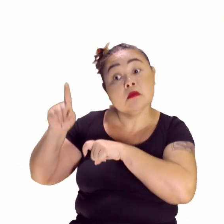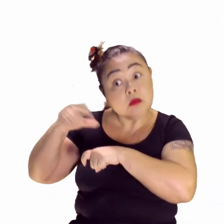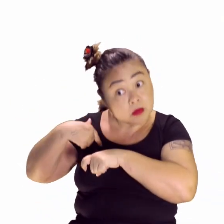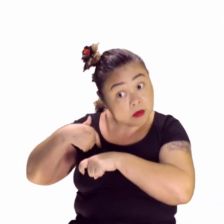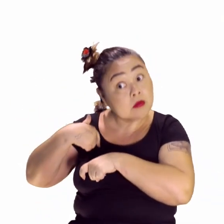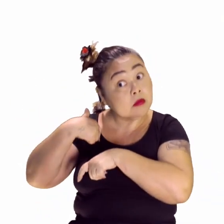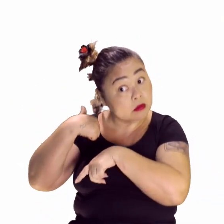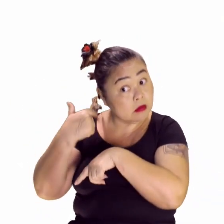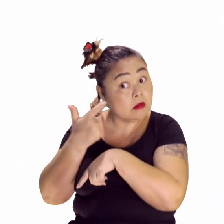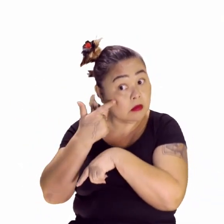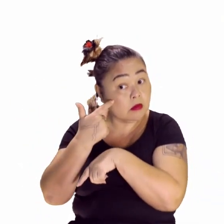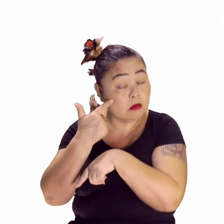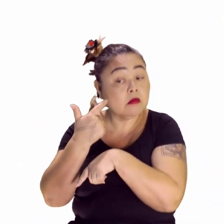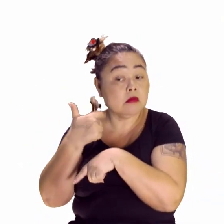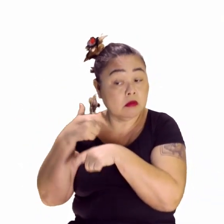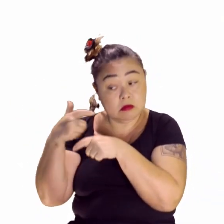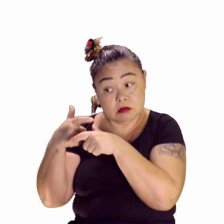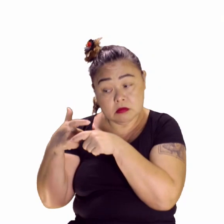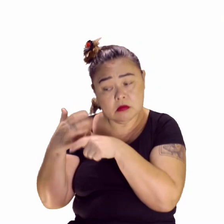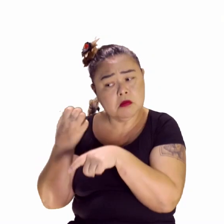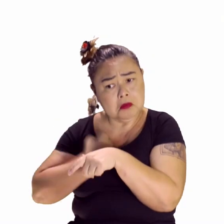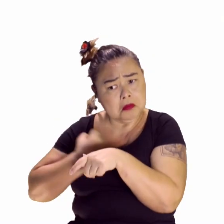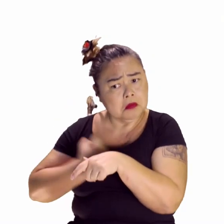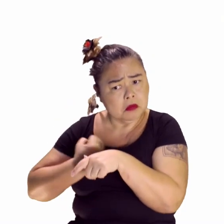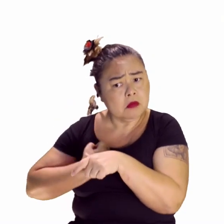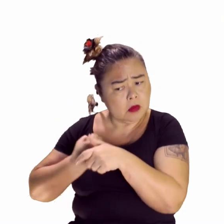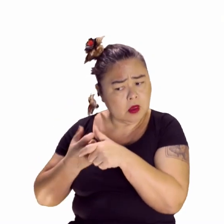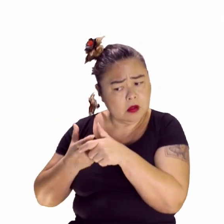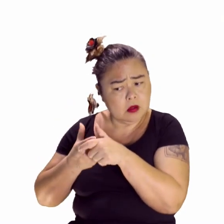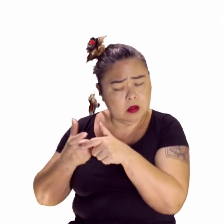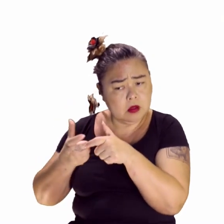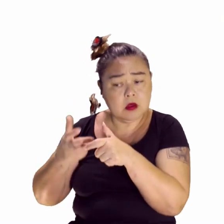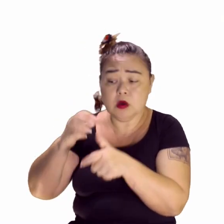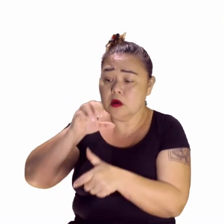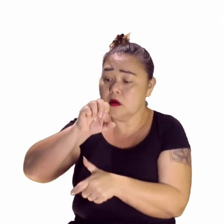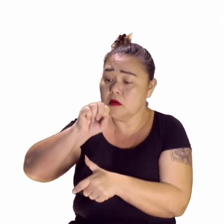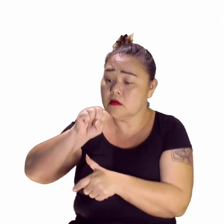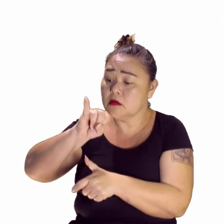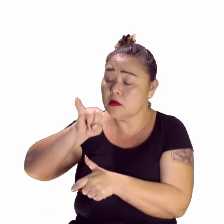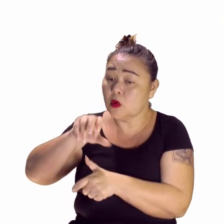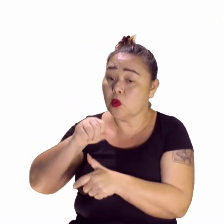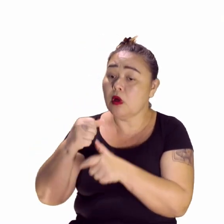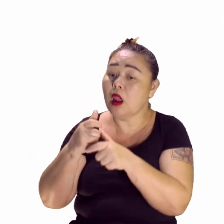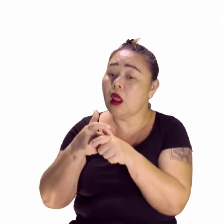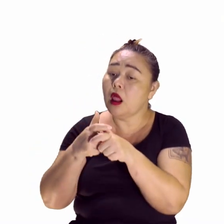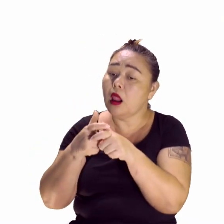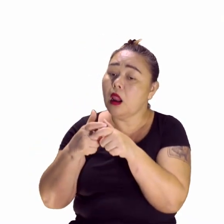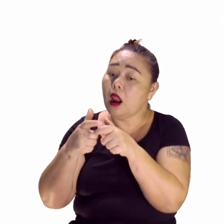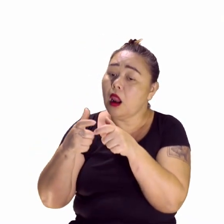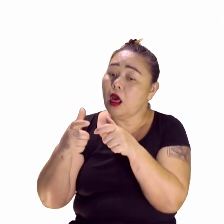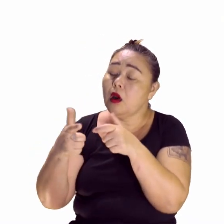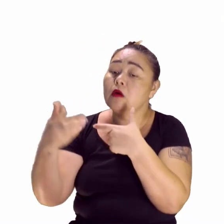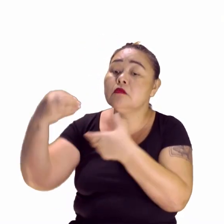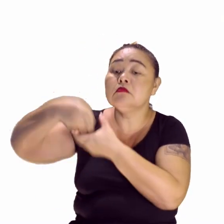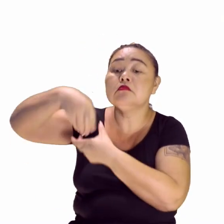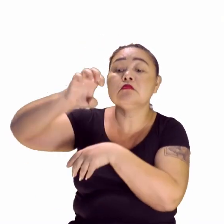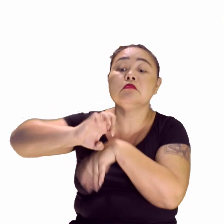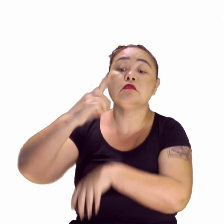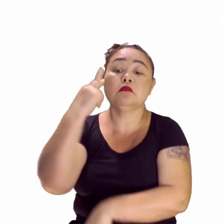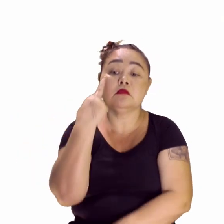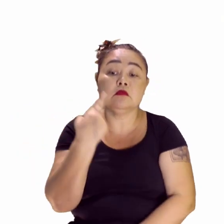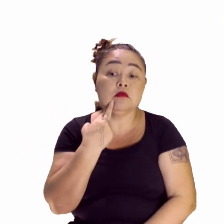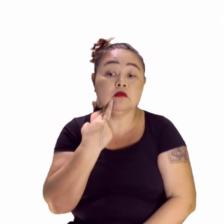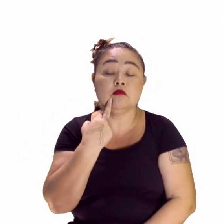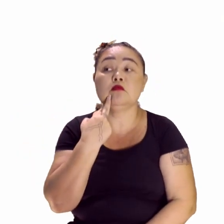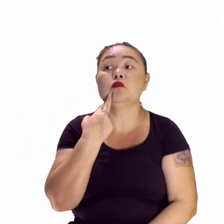aumentar esse número aí exatamente só já tá em Franca expansão no estado de Rondônia muito bem